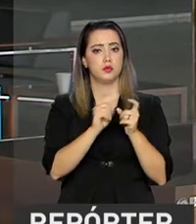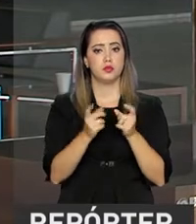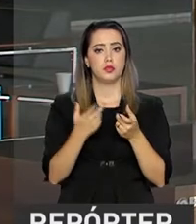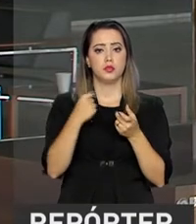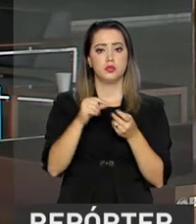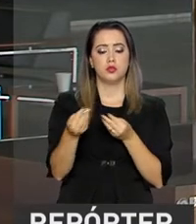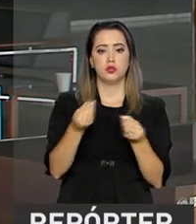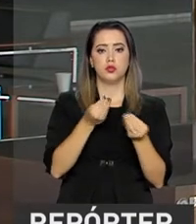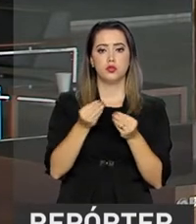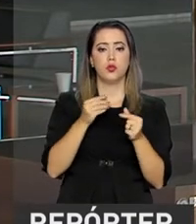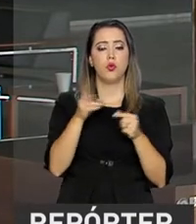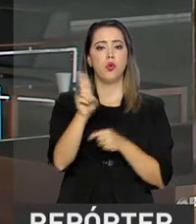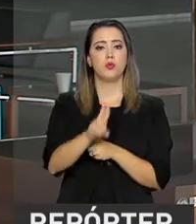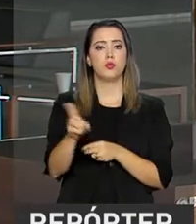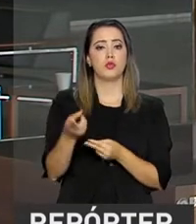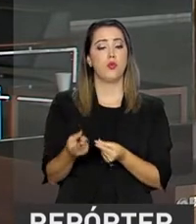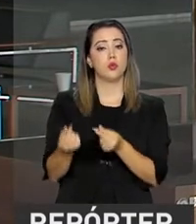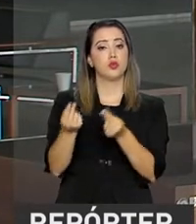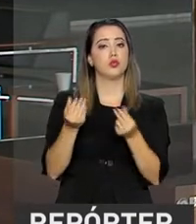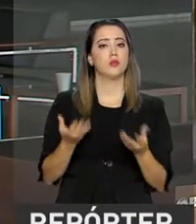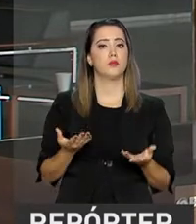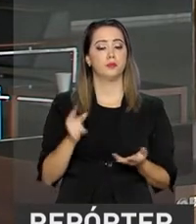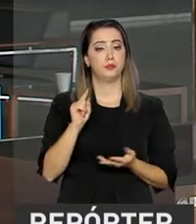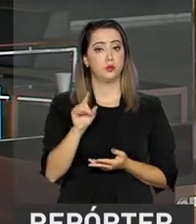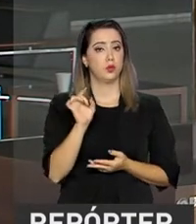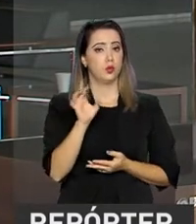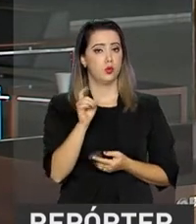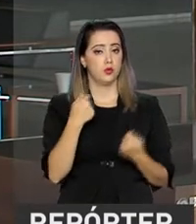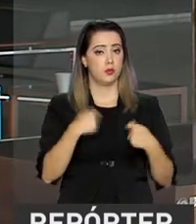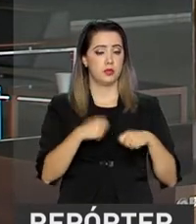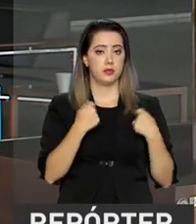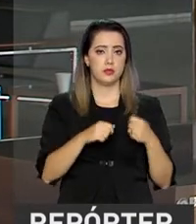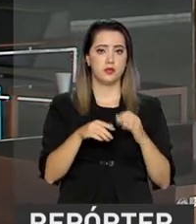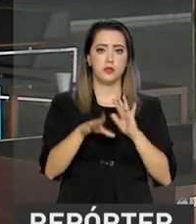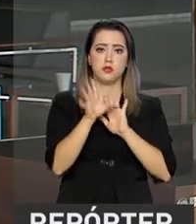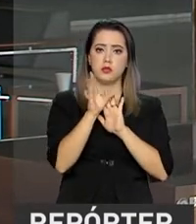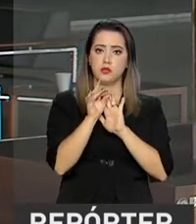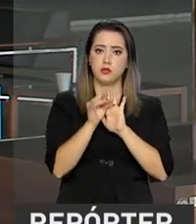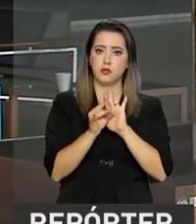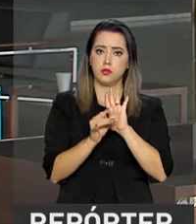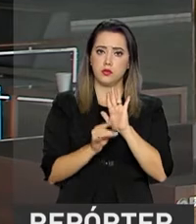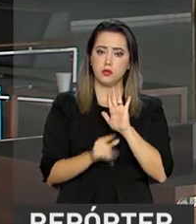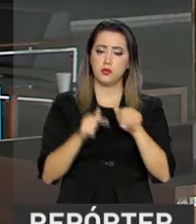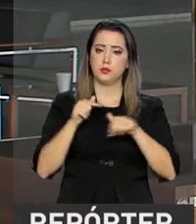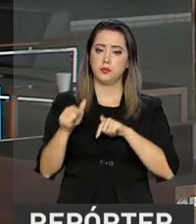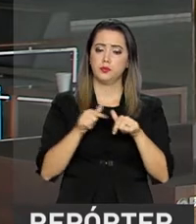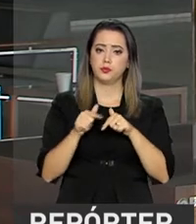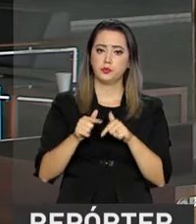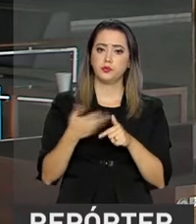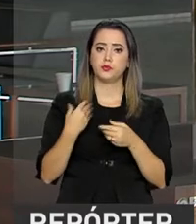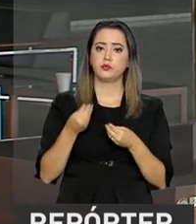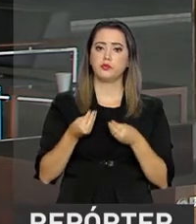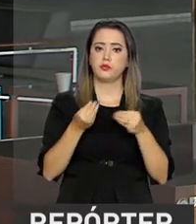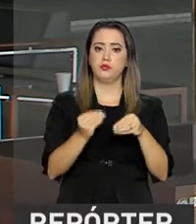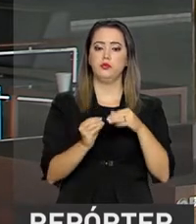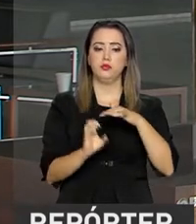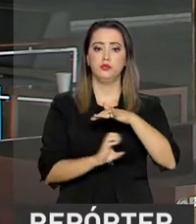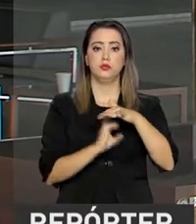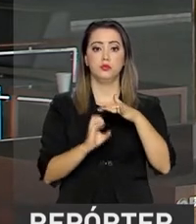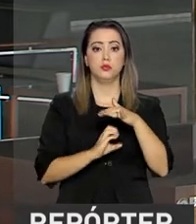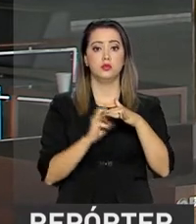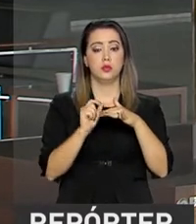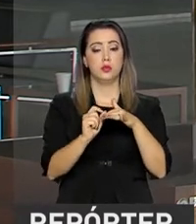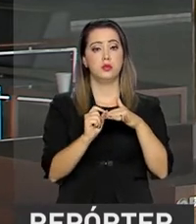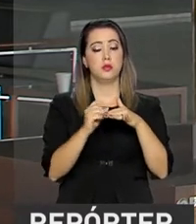empregar esses recursos basta que eles apresentem planos de trabalho a empresa brasileira de serviços